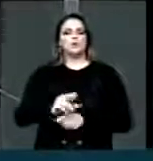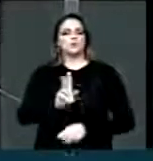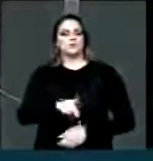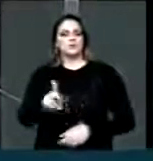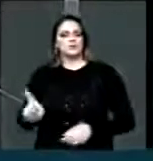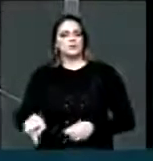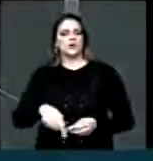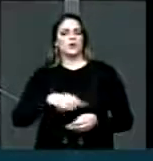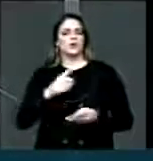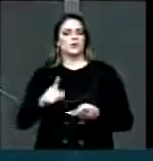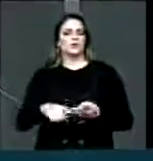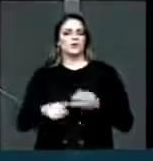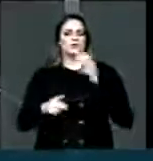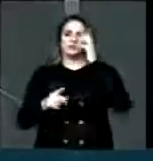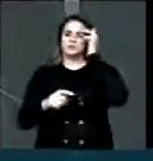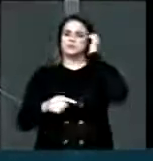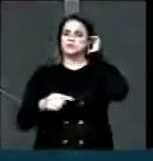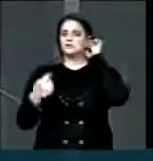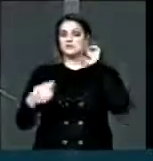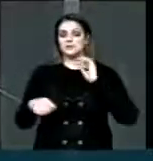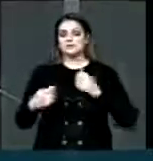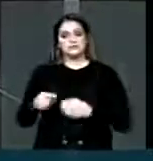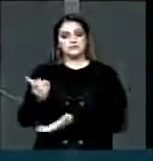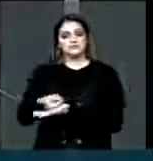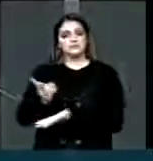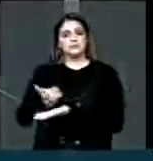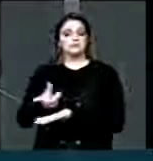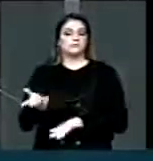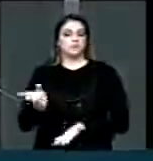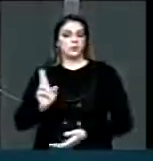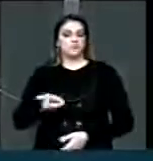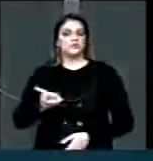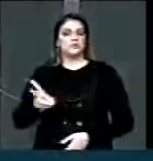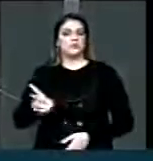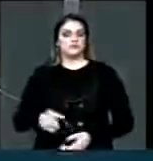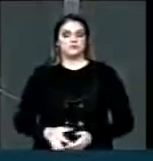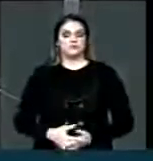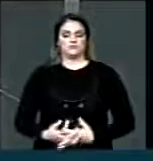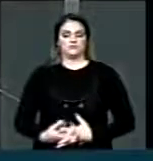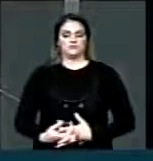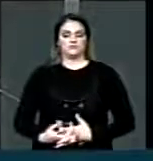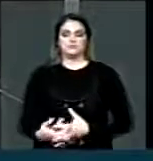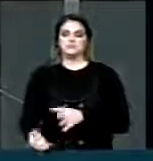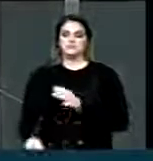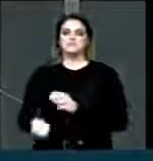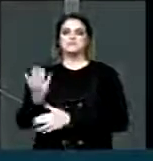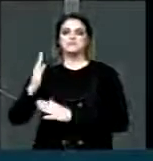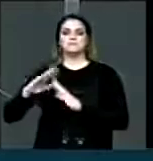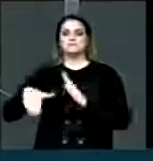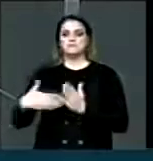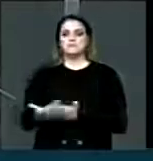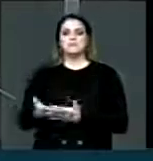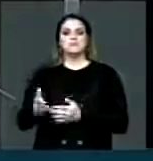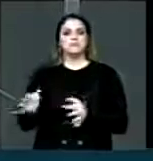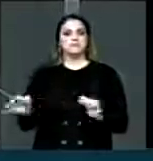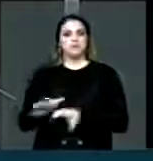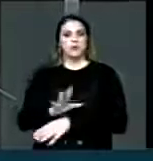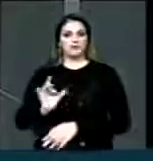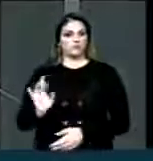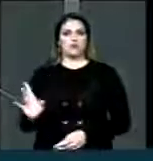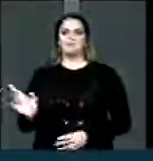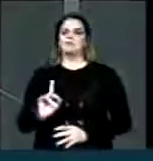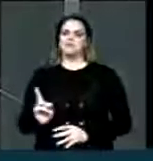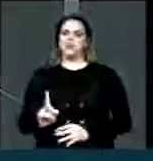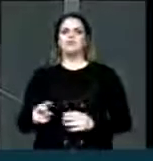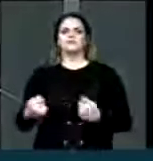dessa creche, se não tem a manutenção? Tem apenas a creche, tem apenas o bem. E aí a gente